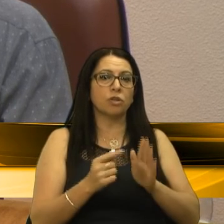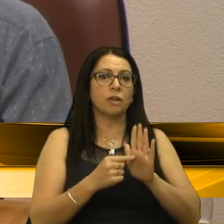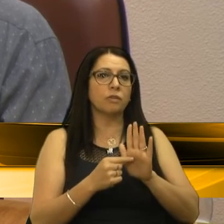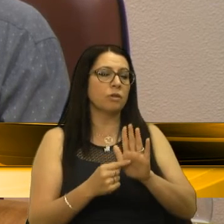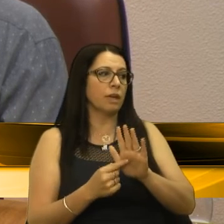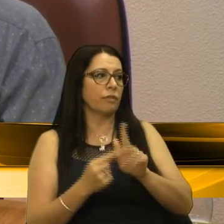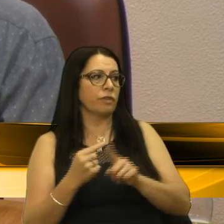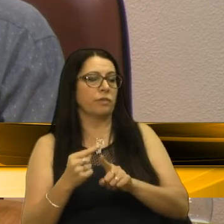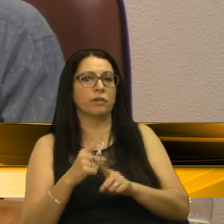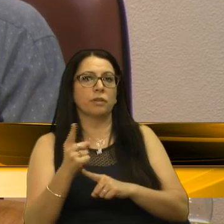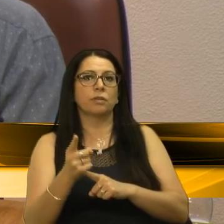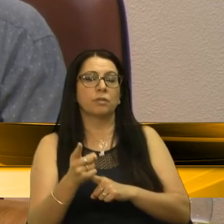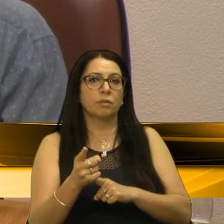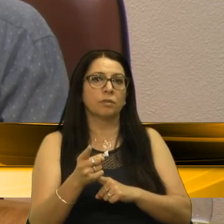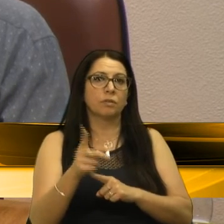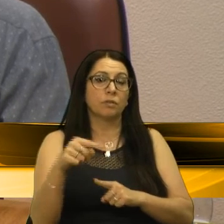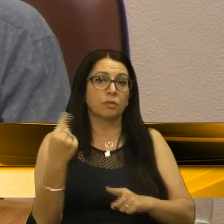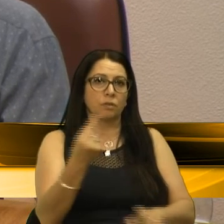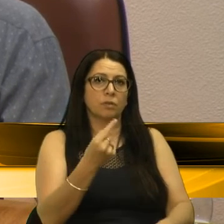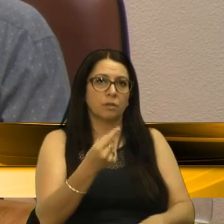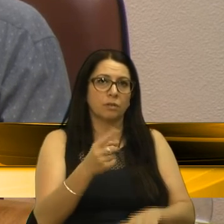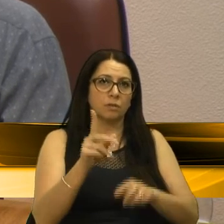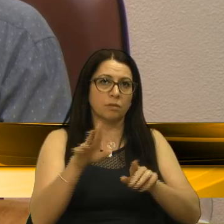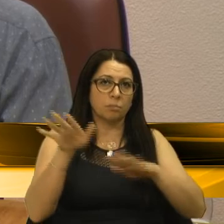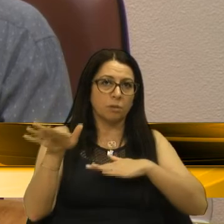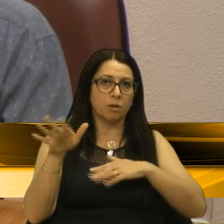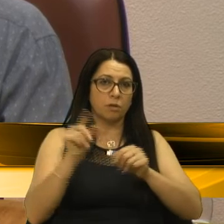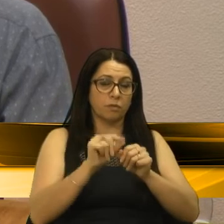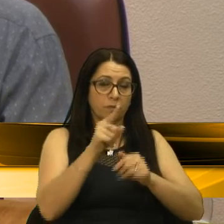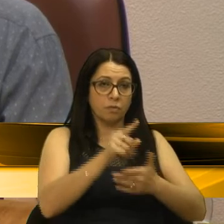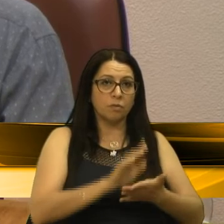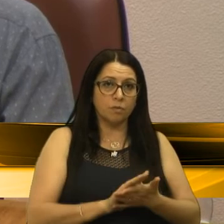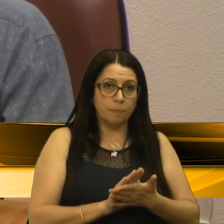gera reflexos na competência para análise do feito.